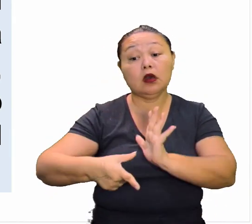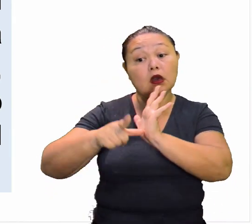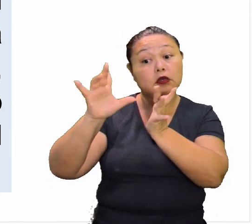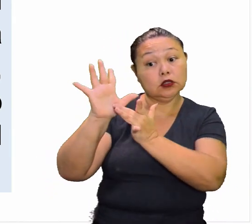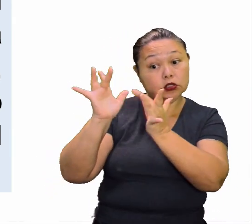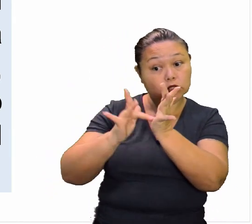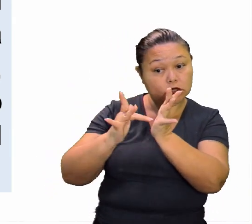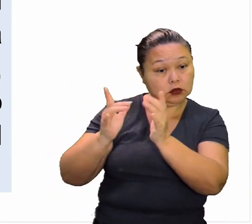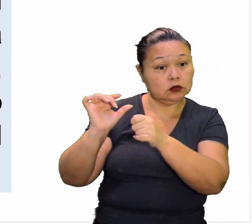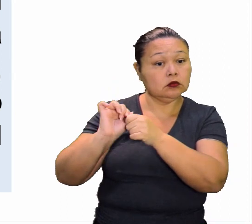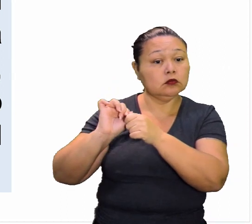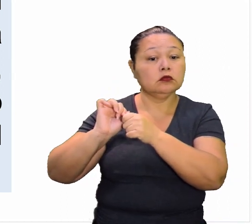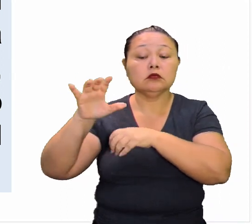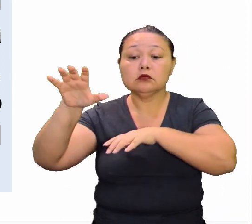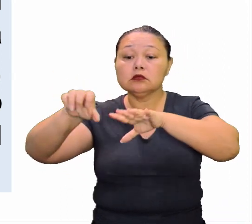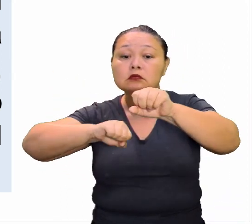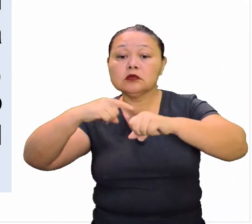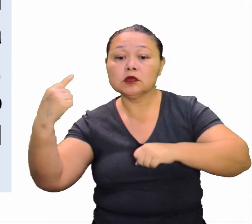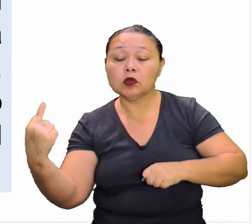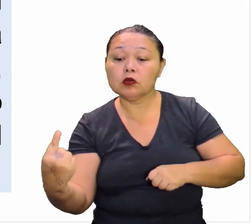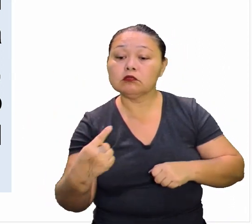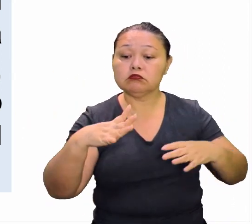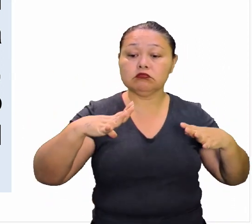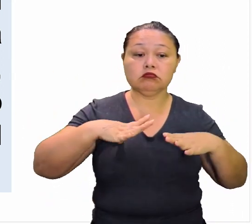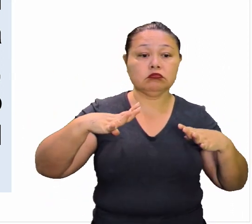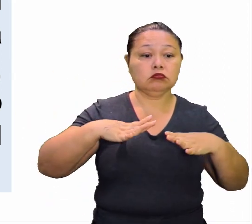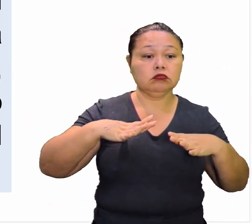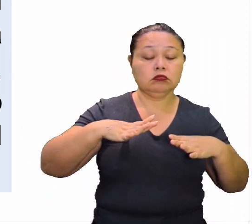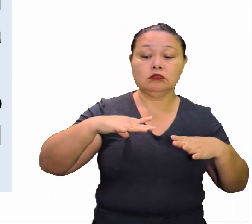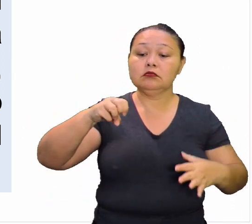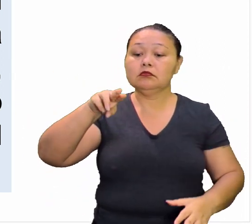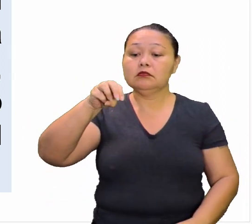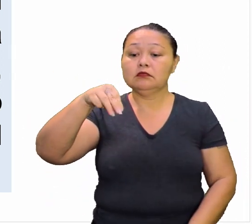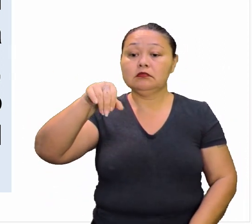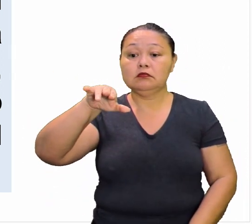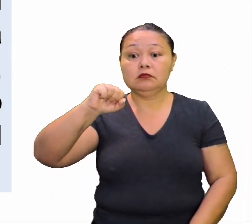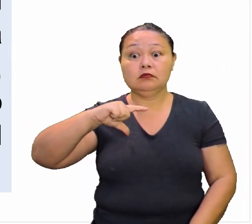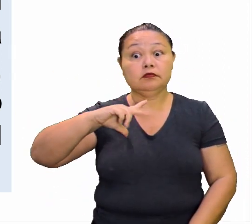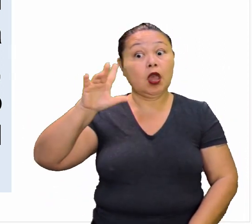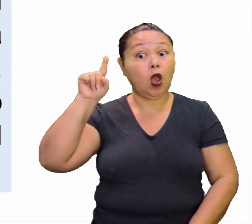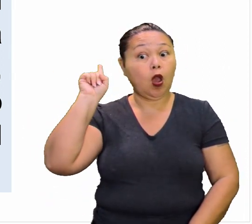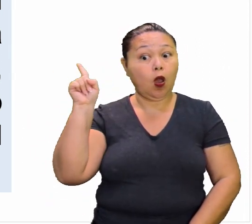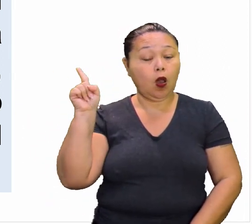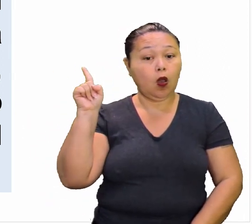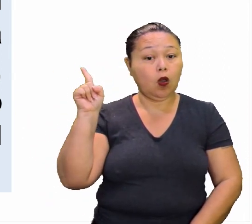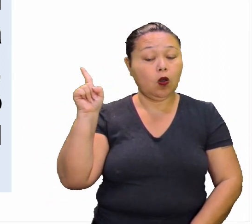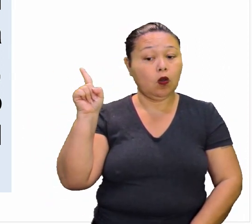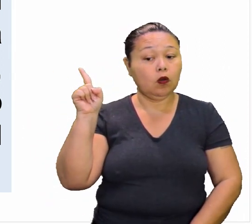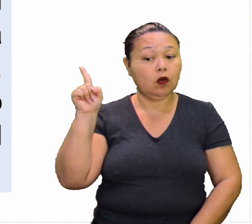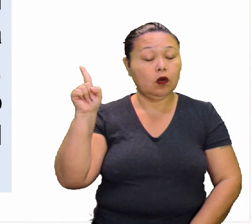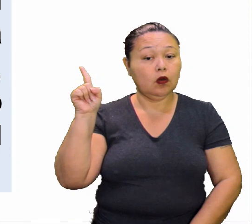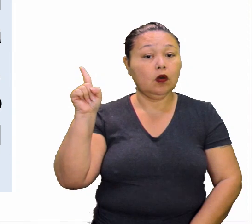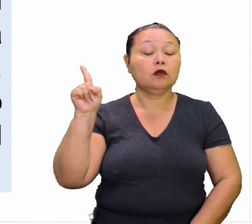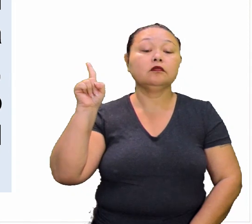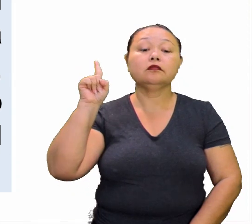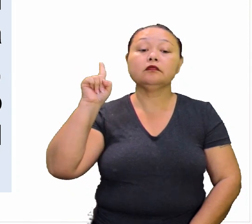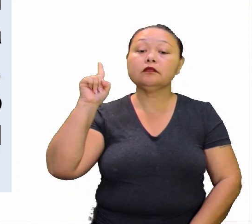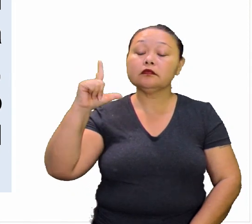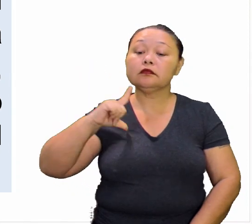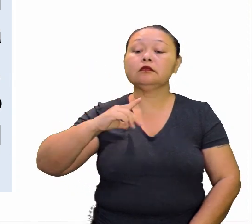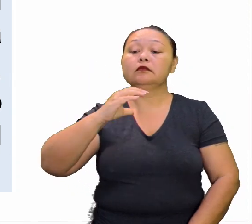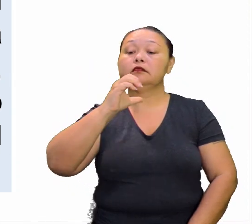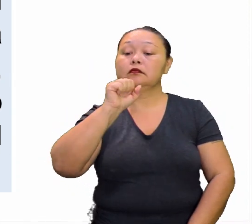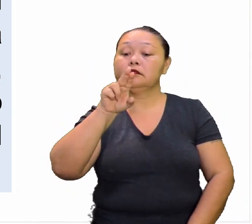anticristo, conquistaram e unificaram as cidades sumérias. Opa! Olha aí, aluno. Se